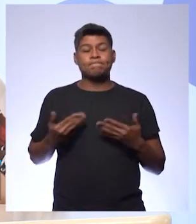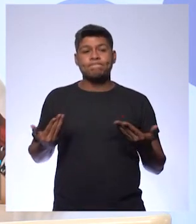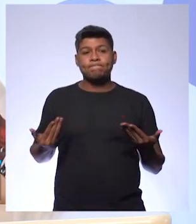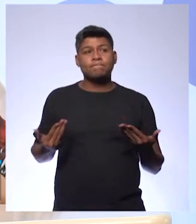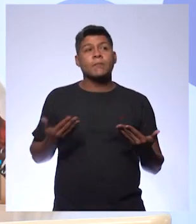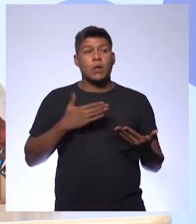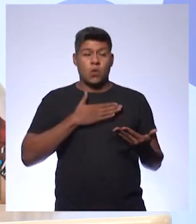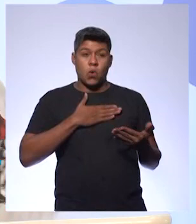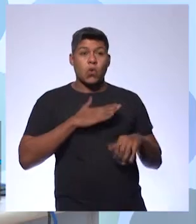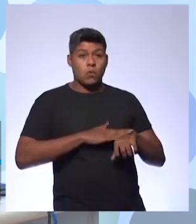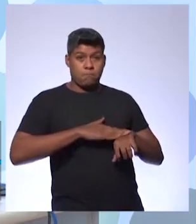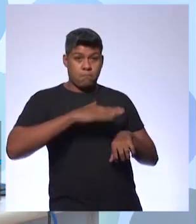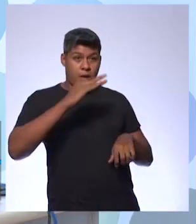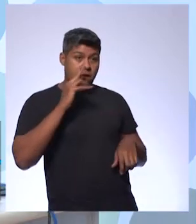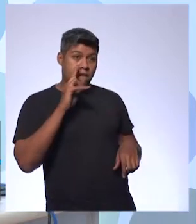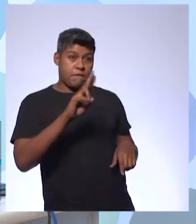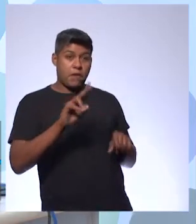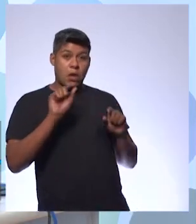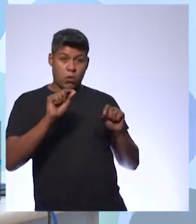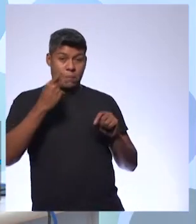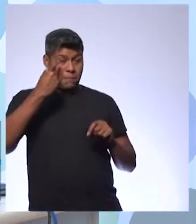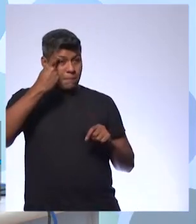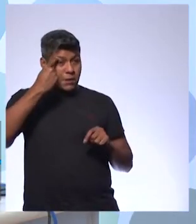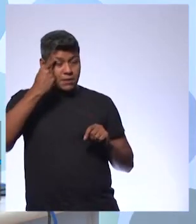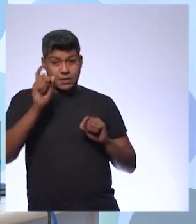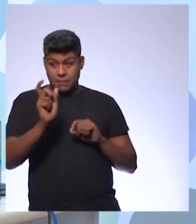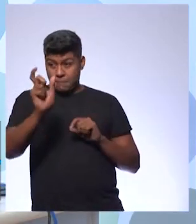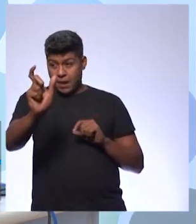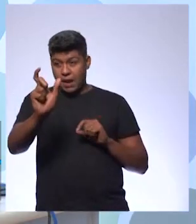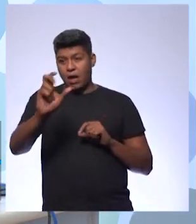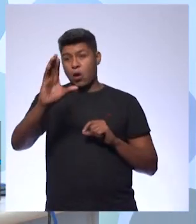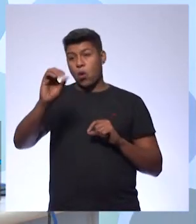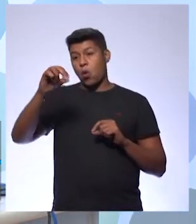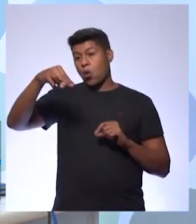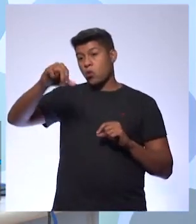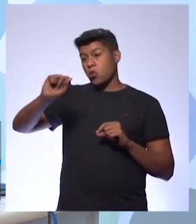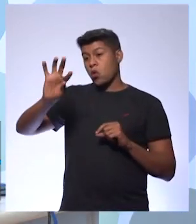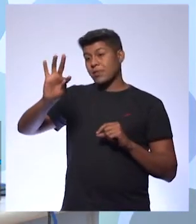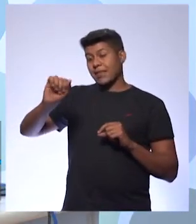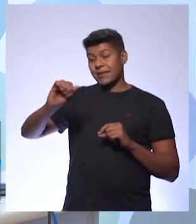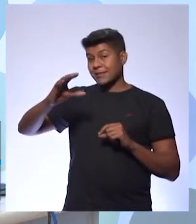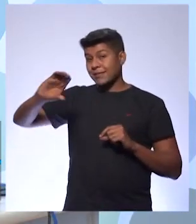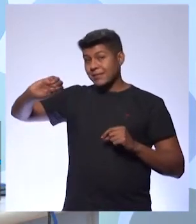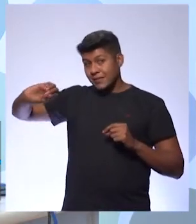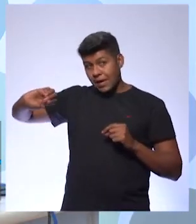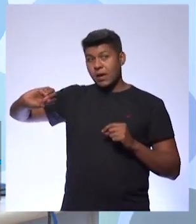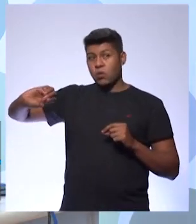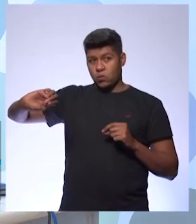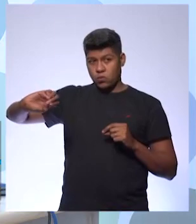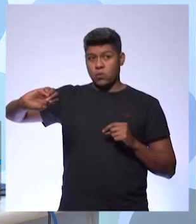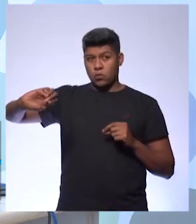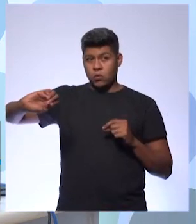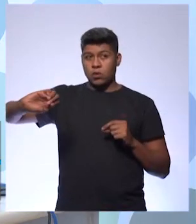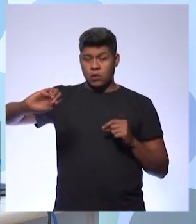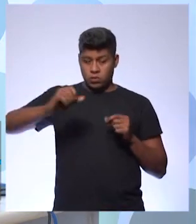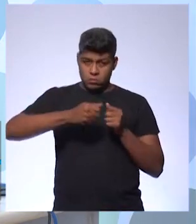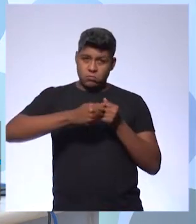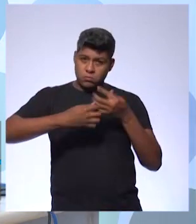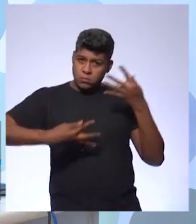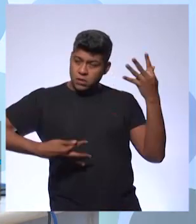eu mais gostei de ver, gente, é que vocês pensaram na palavra conotação e Já colocaram pra gente no pensaram-